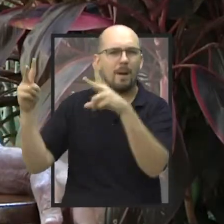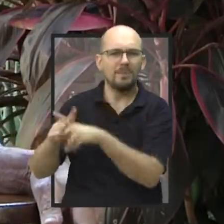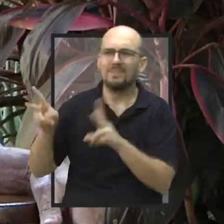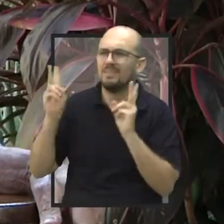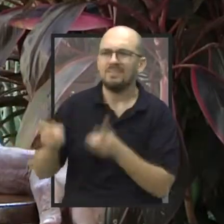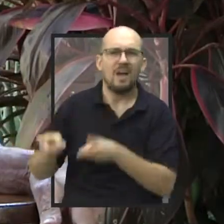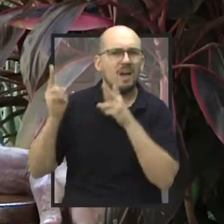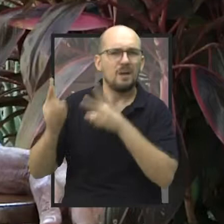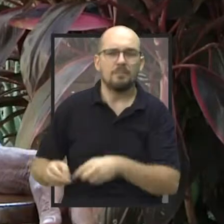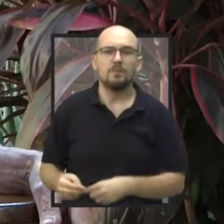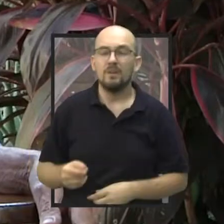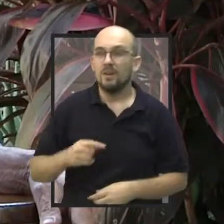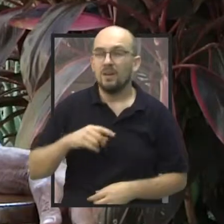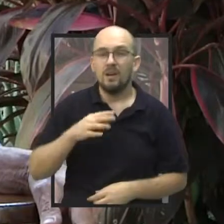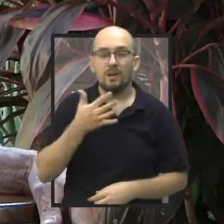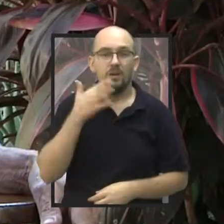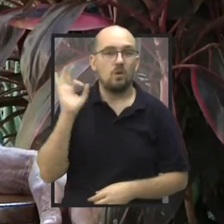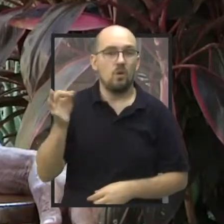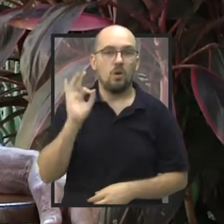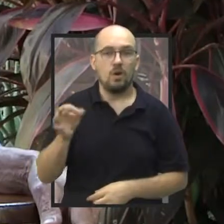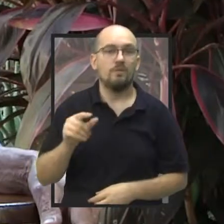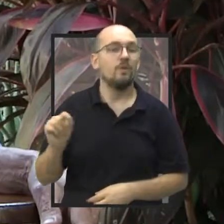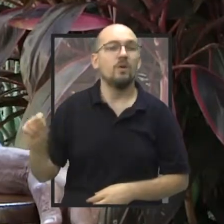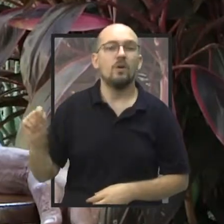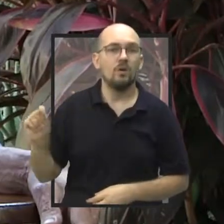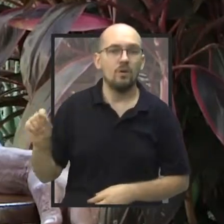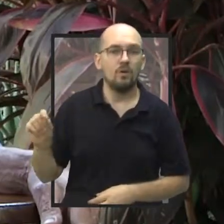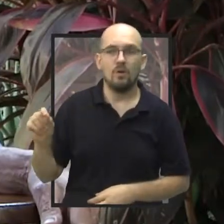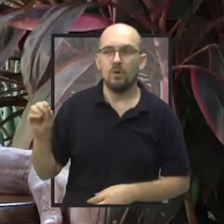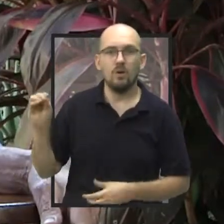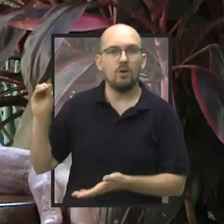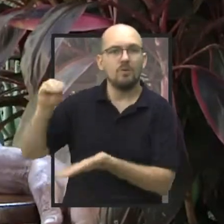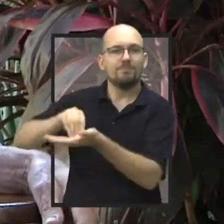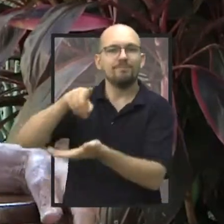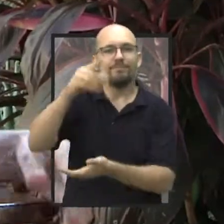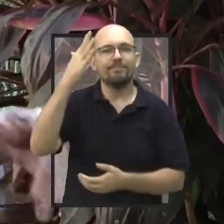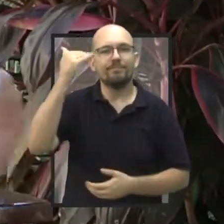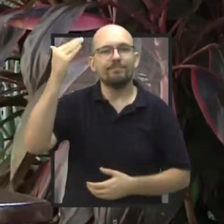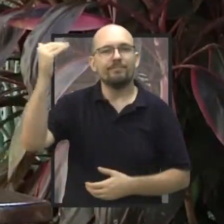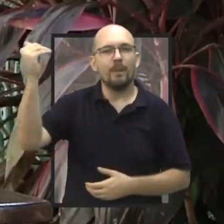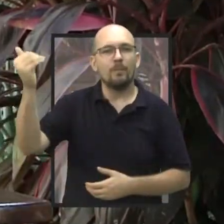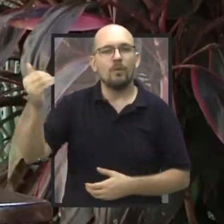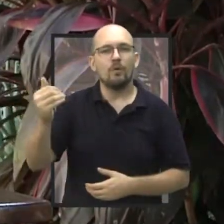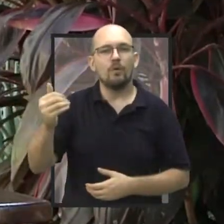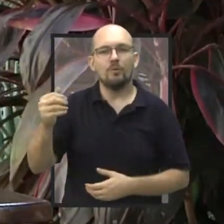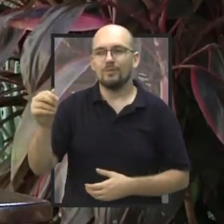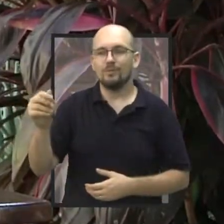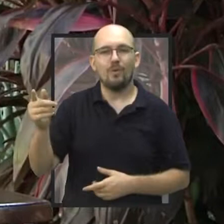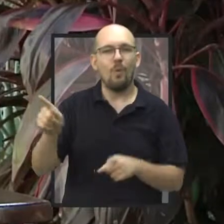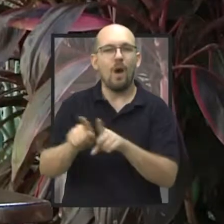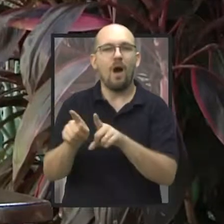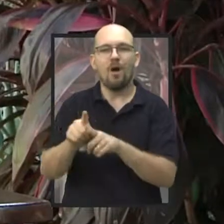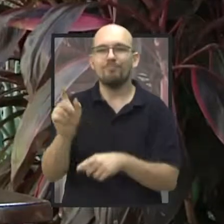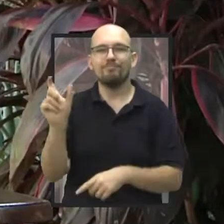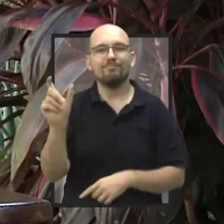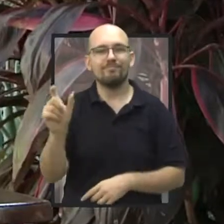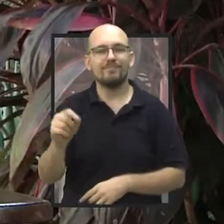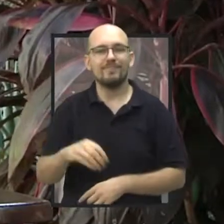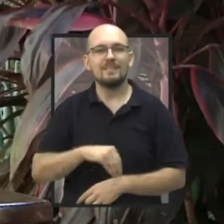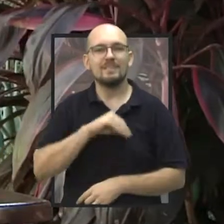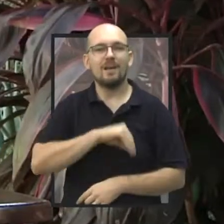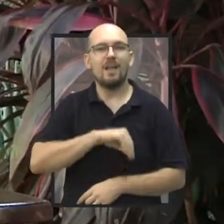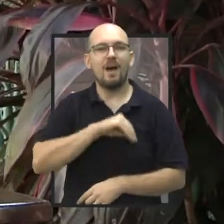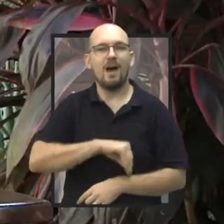ser instituído dentro do parlamento o famoso salário para